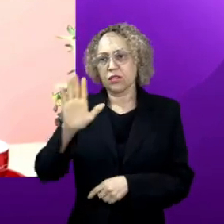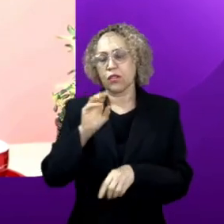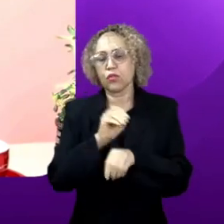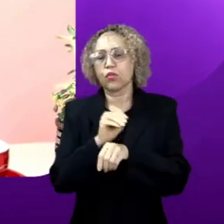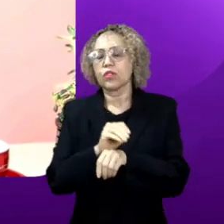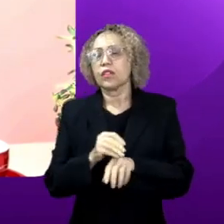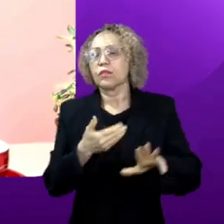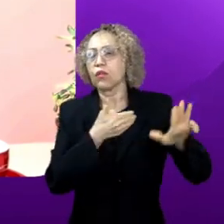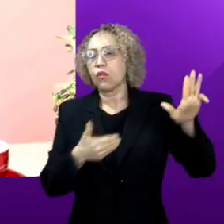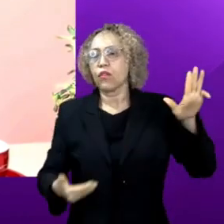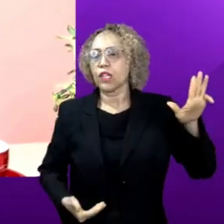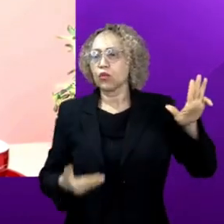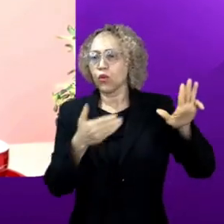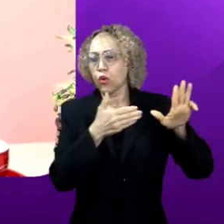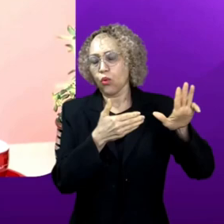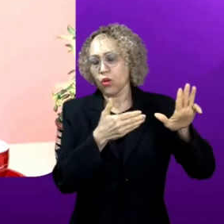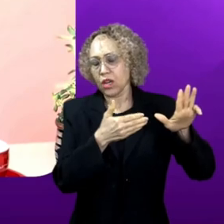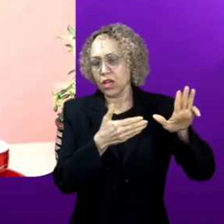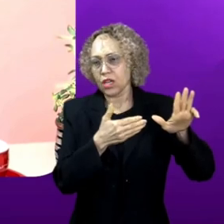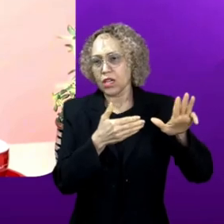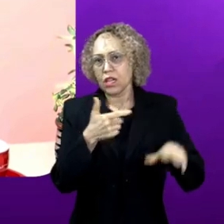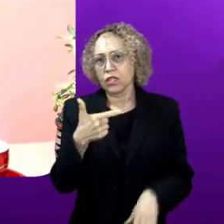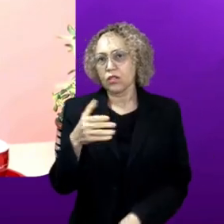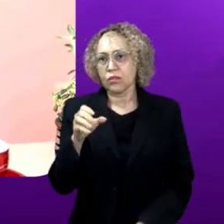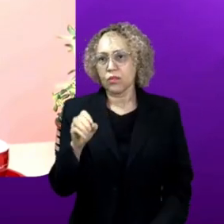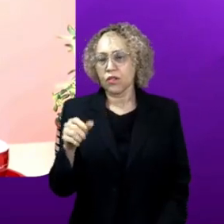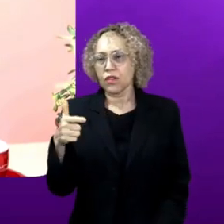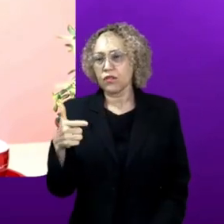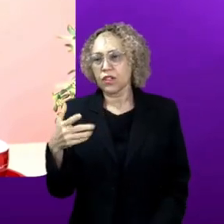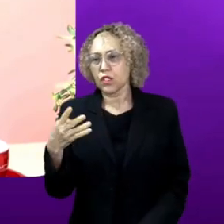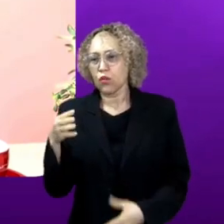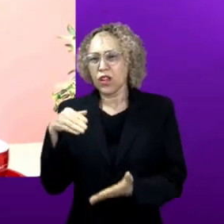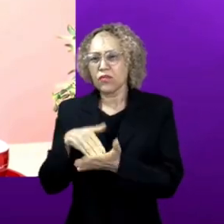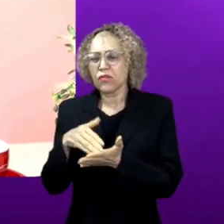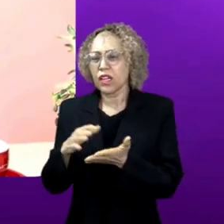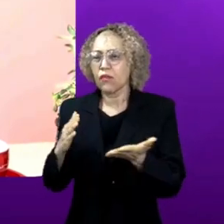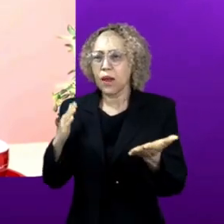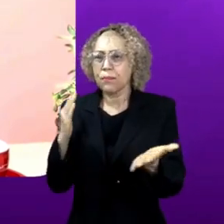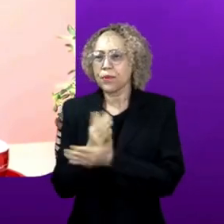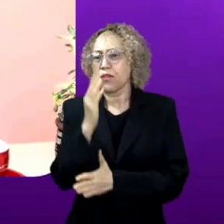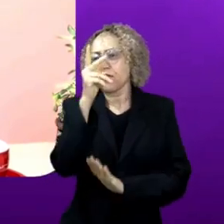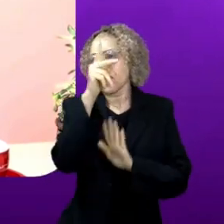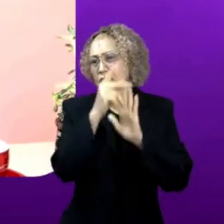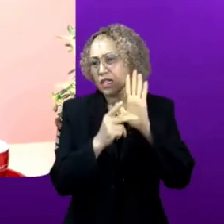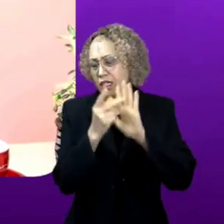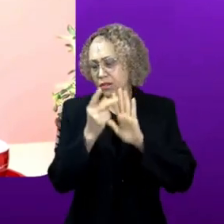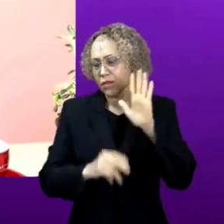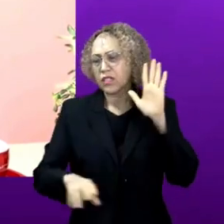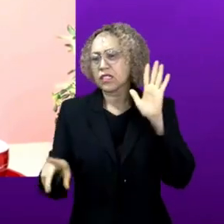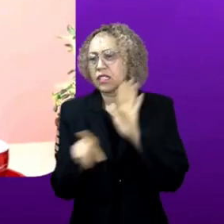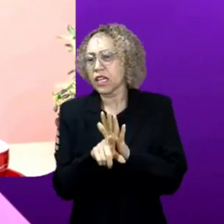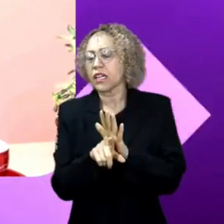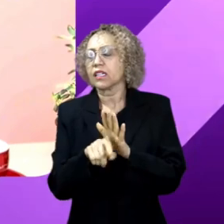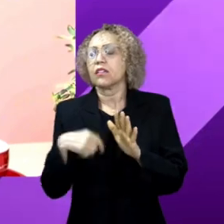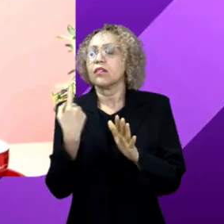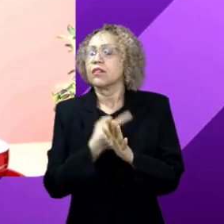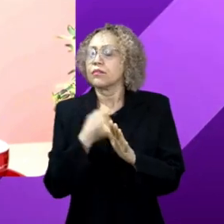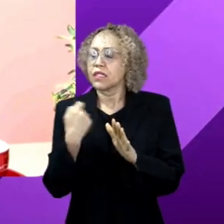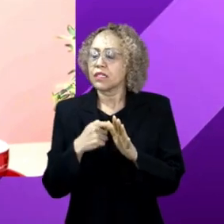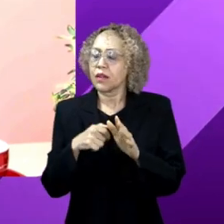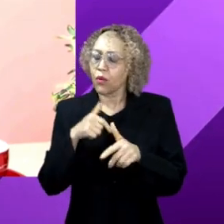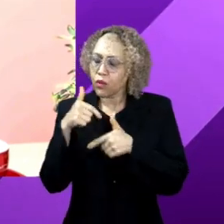que foi aprovado no final de 2024 e que a gente precisa lutar para garantir a